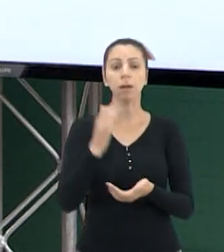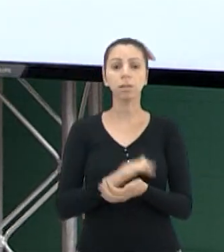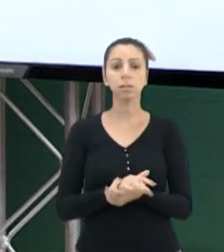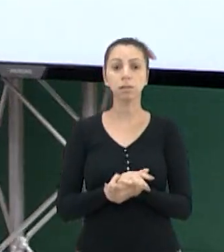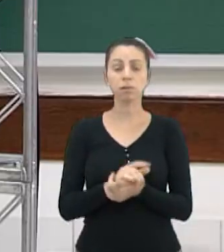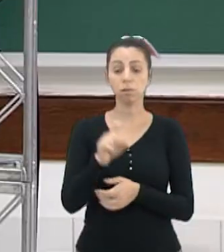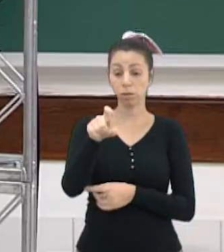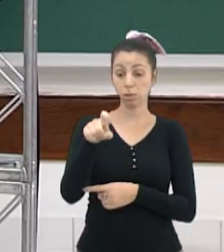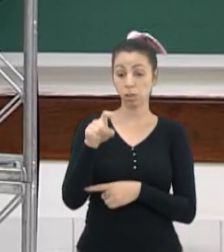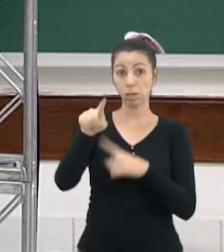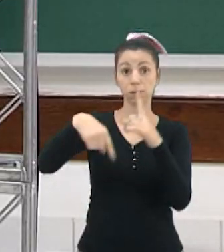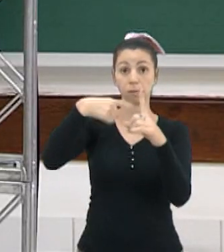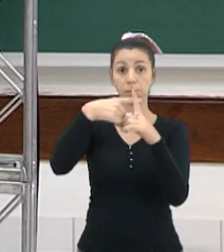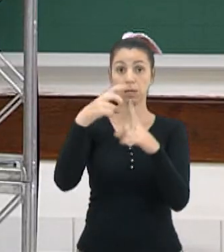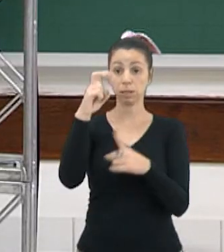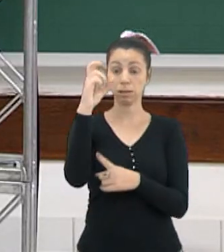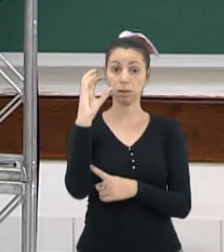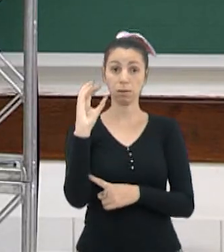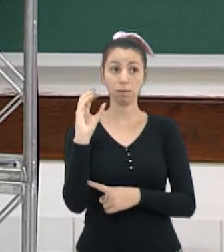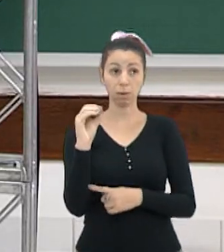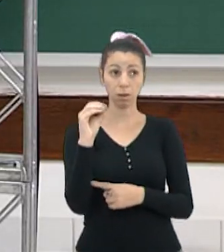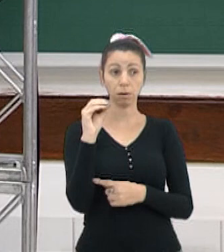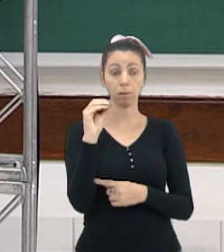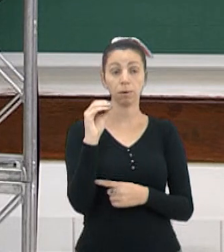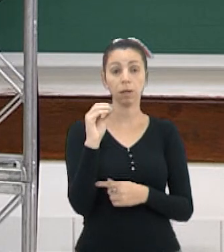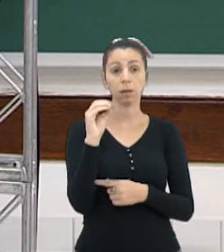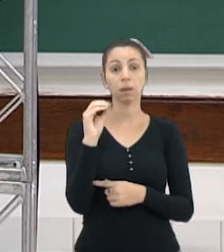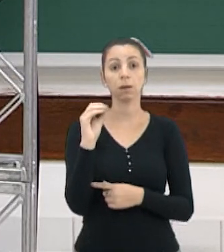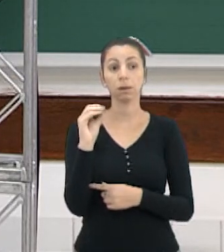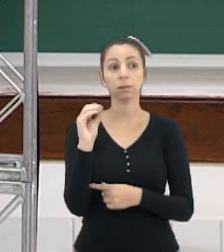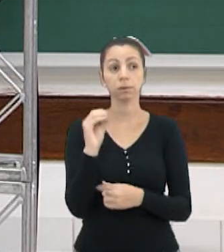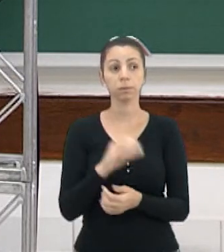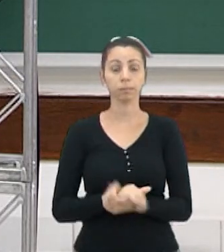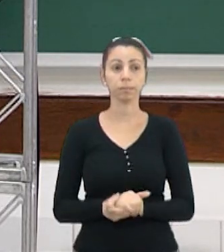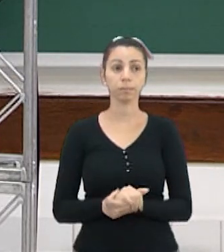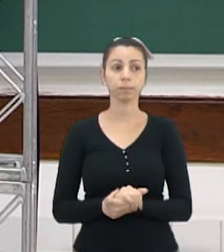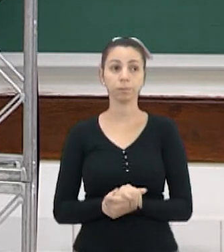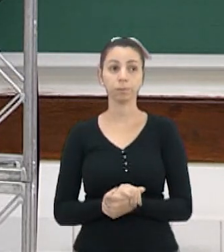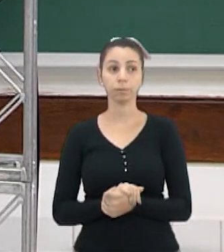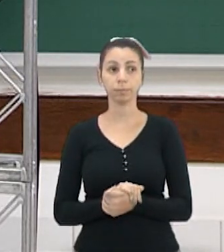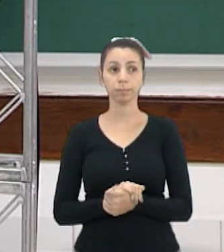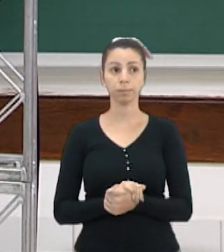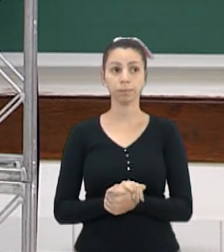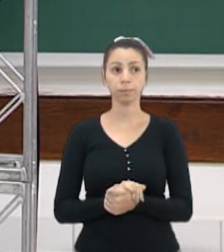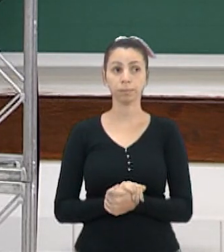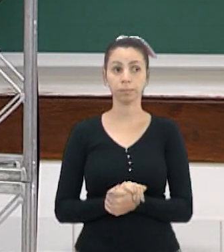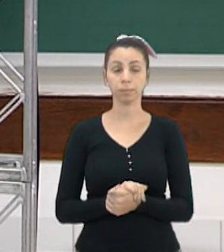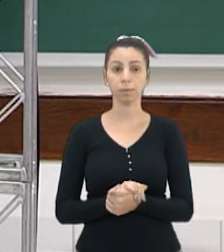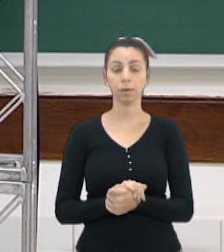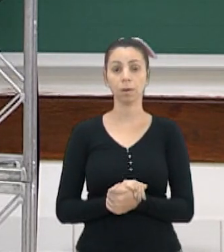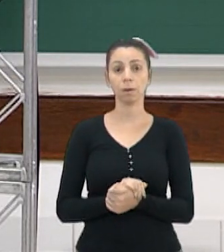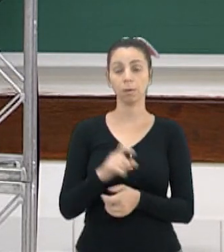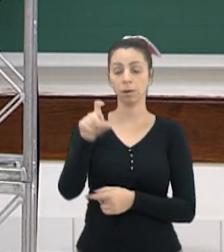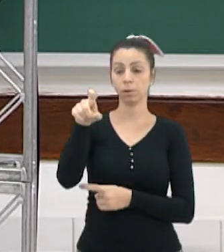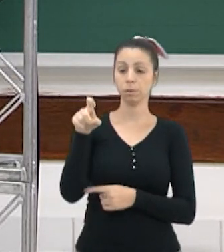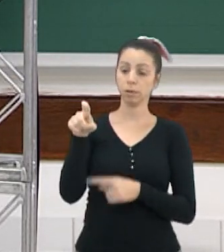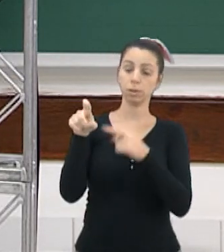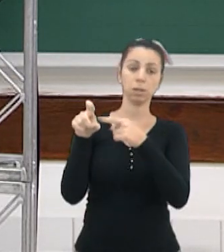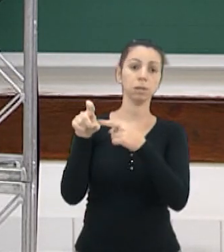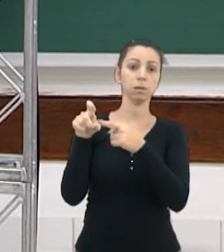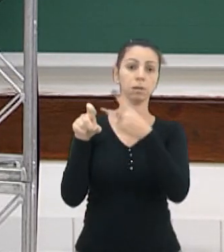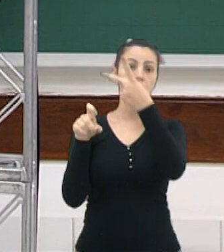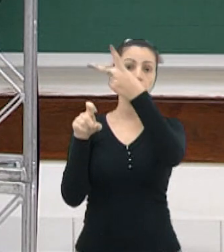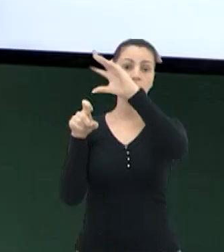mais 50. Então, se eu pegar o x mais 50 e colocar aqui no lugar do x